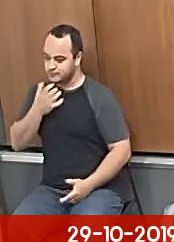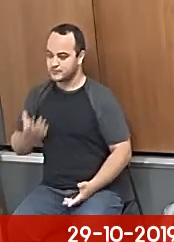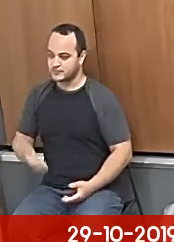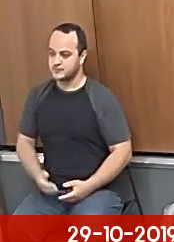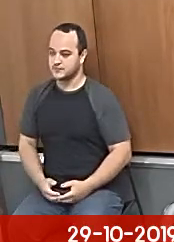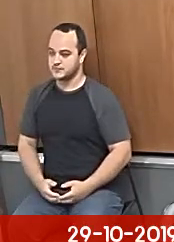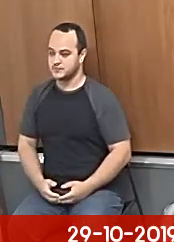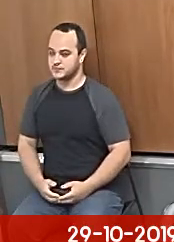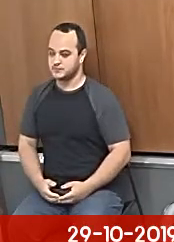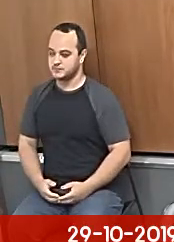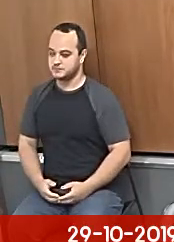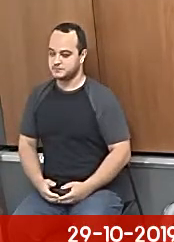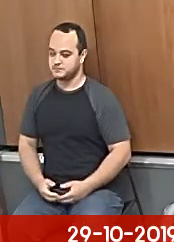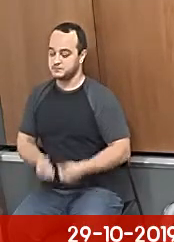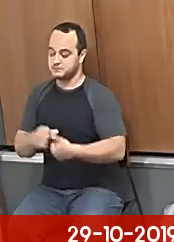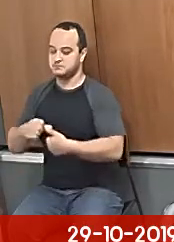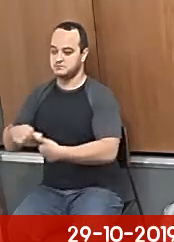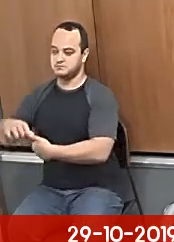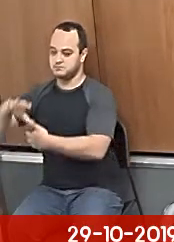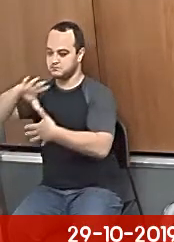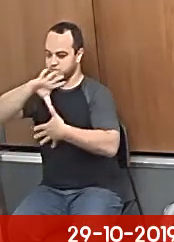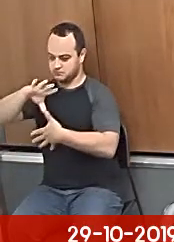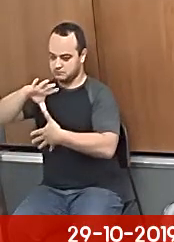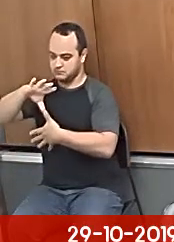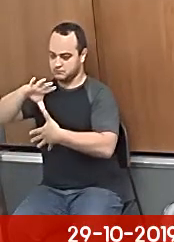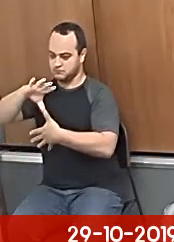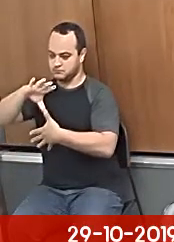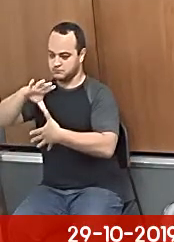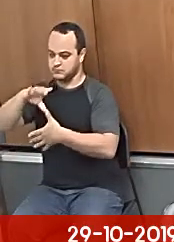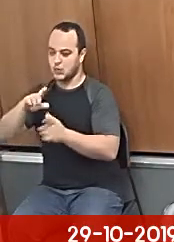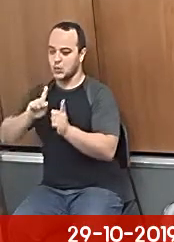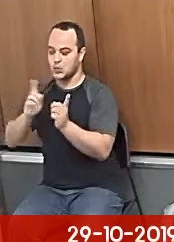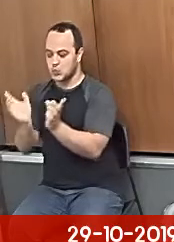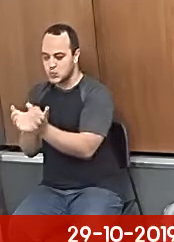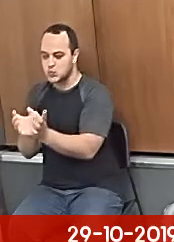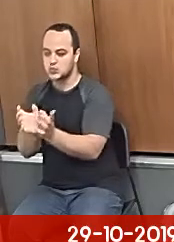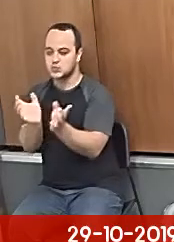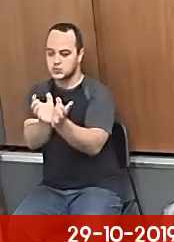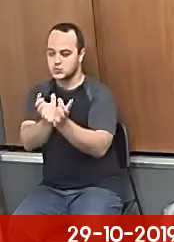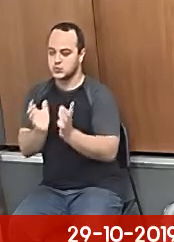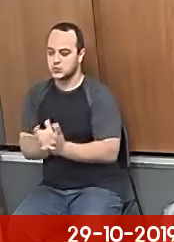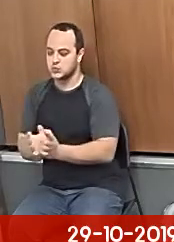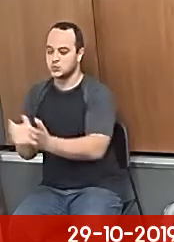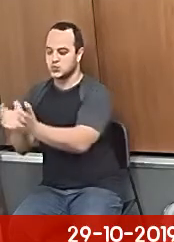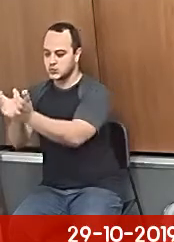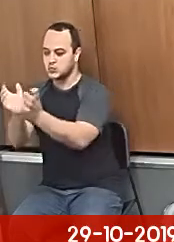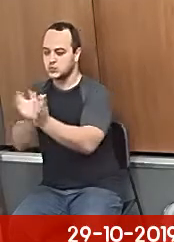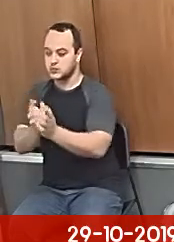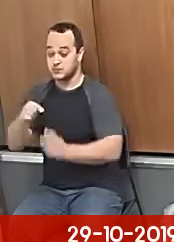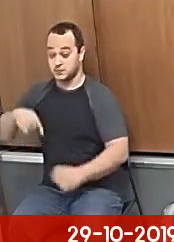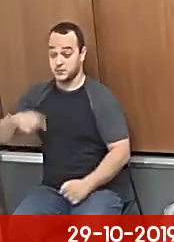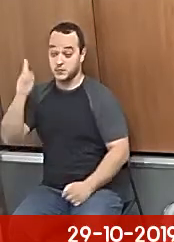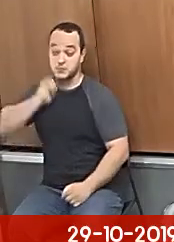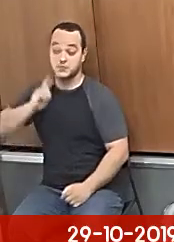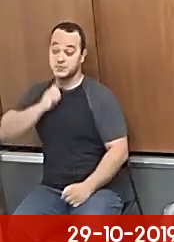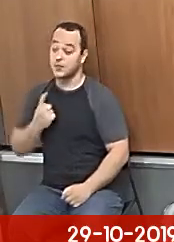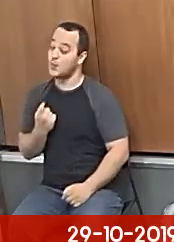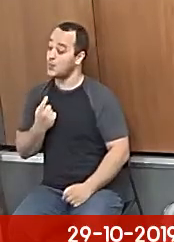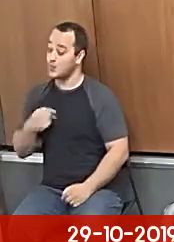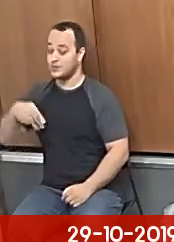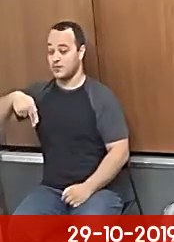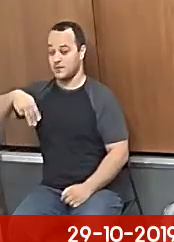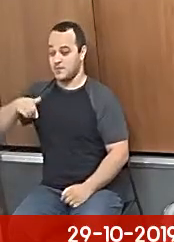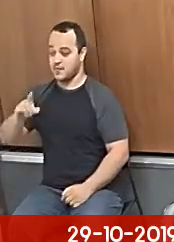Esse é o cenário do futebol de amputados no Brasil. É, temos ali Minas Gerais, o único, a